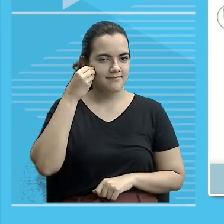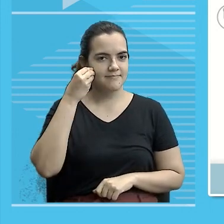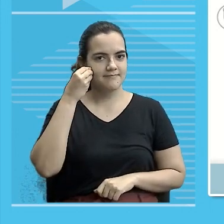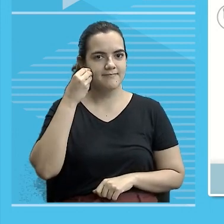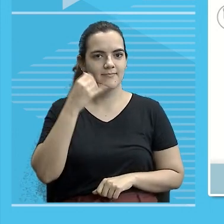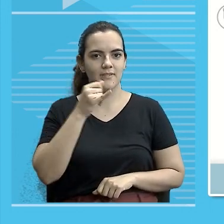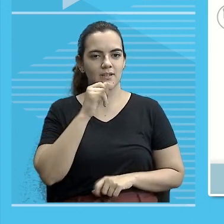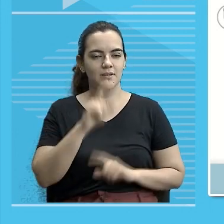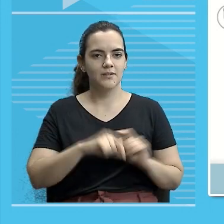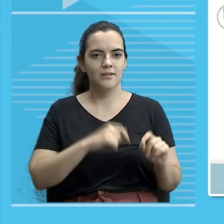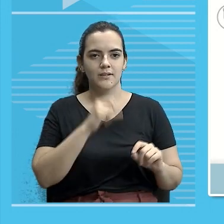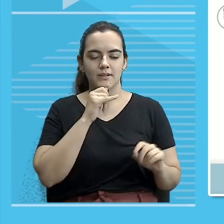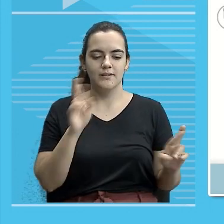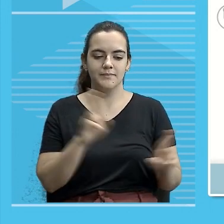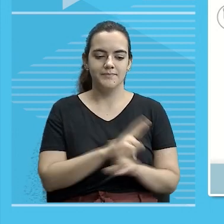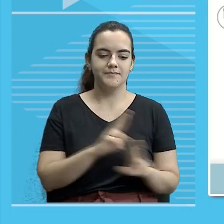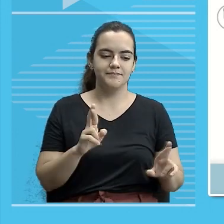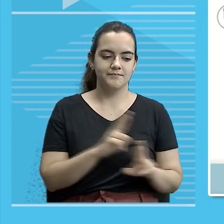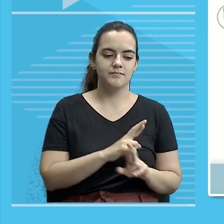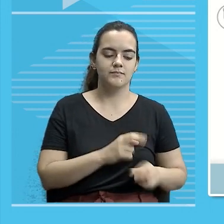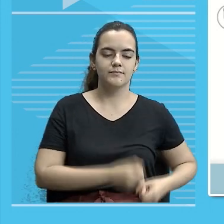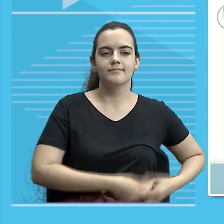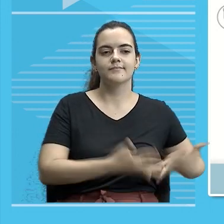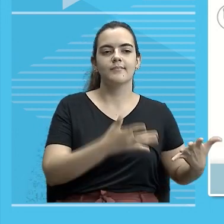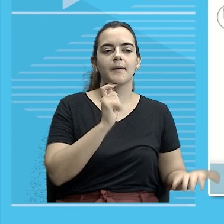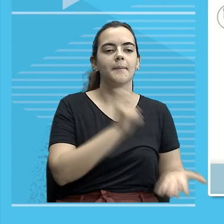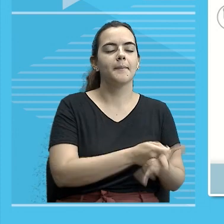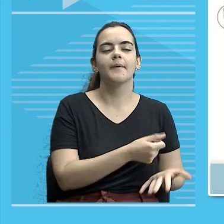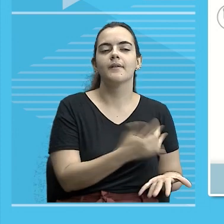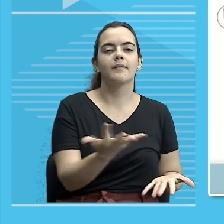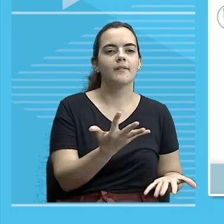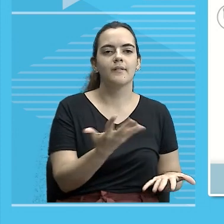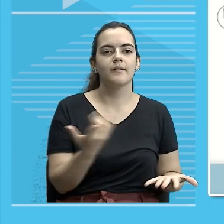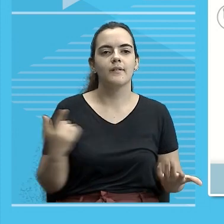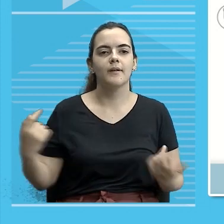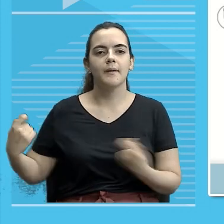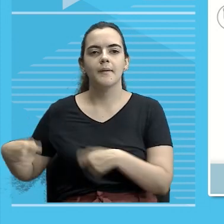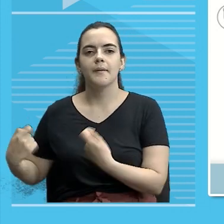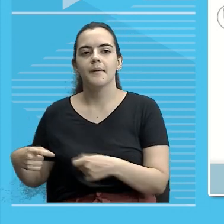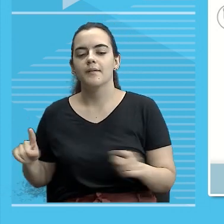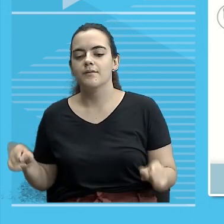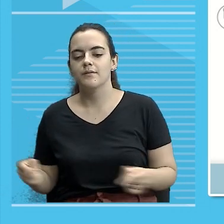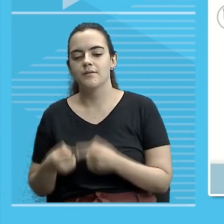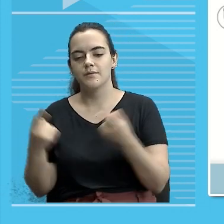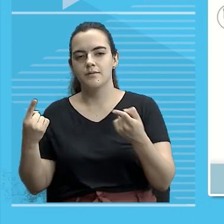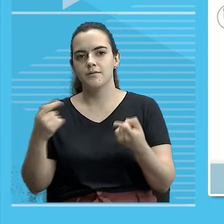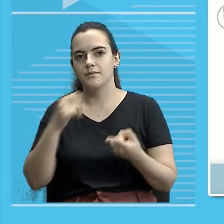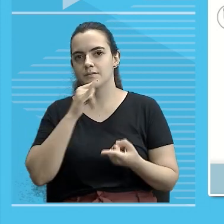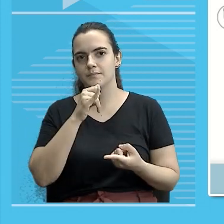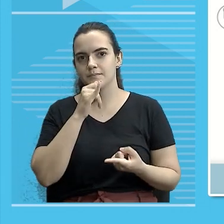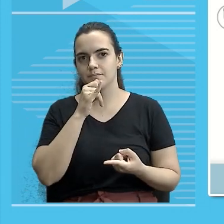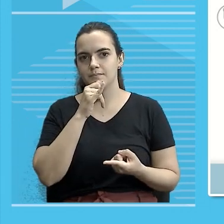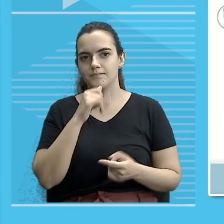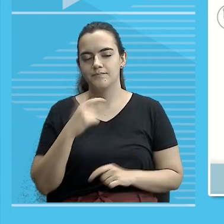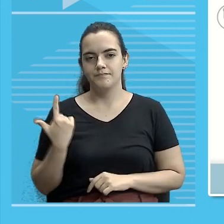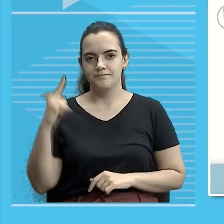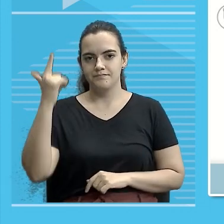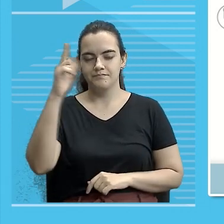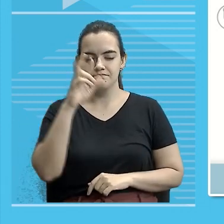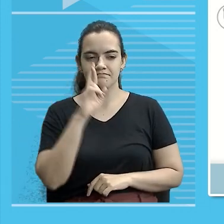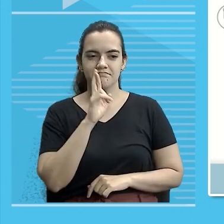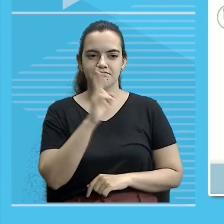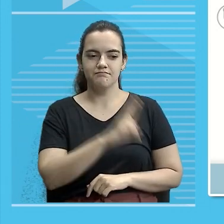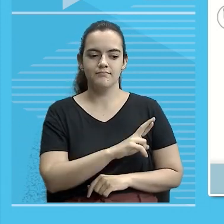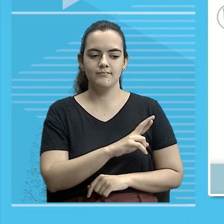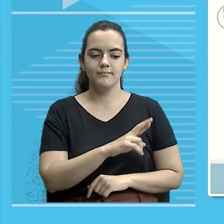benefício qualidade associado ao valor relativo ao produto que é custo-benefício para Luana pode